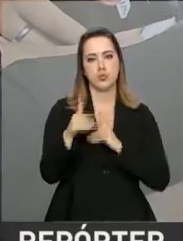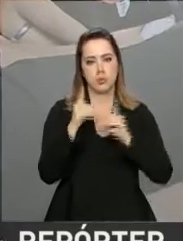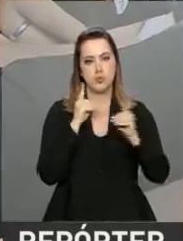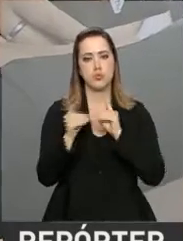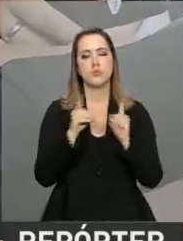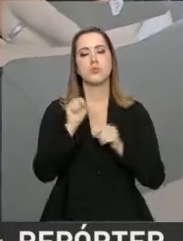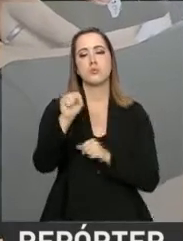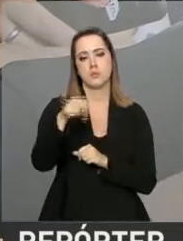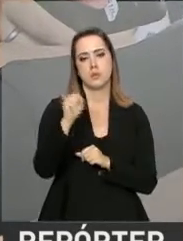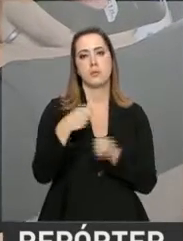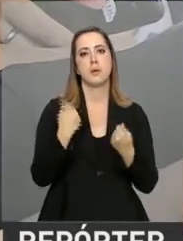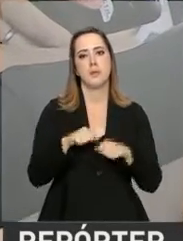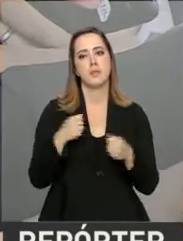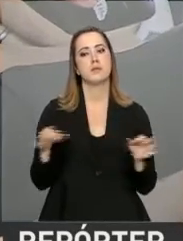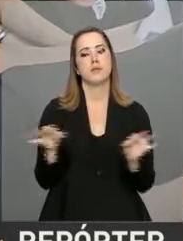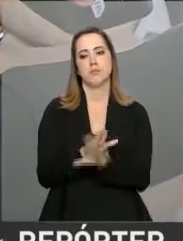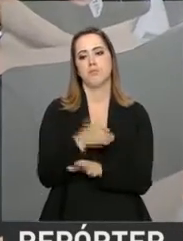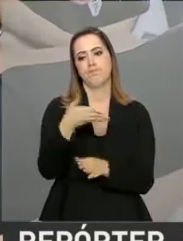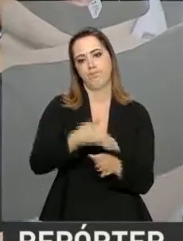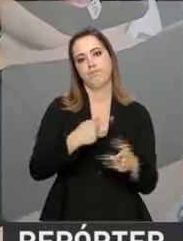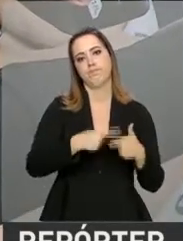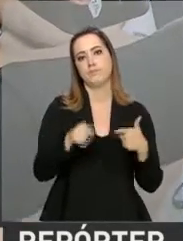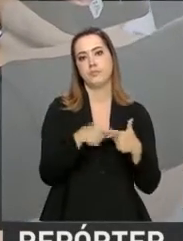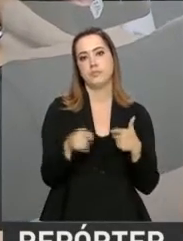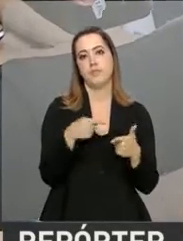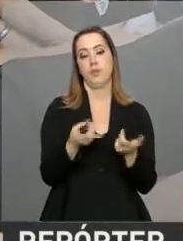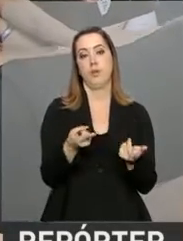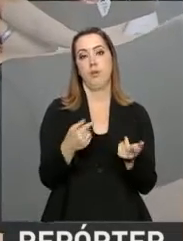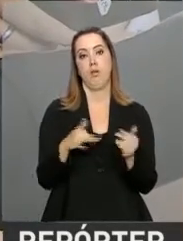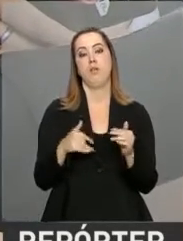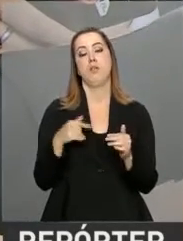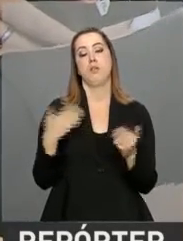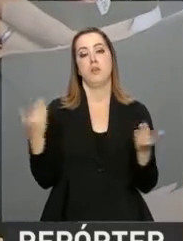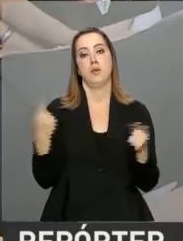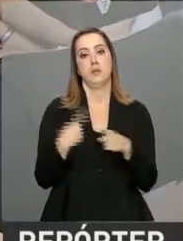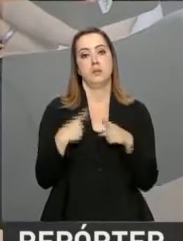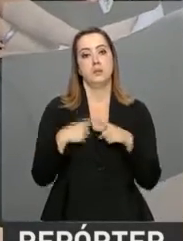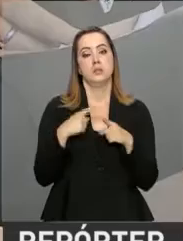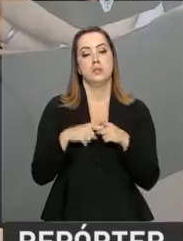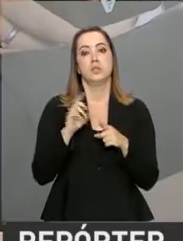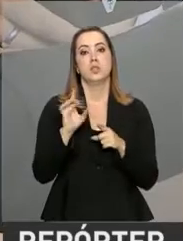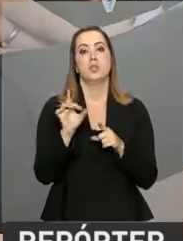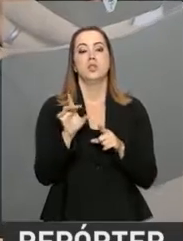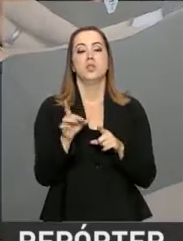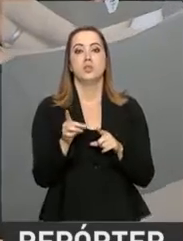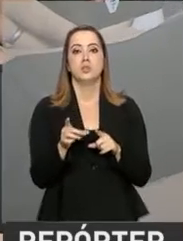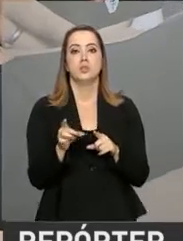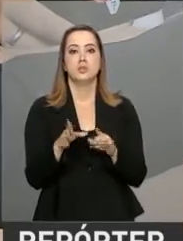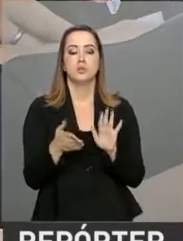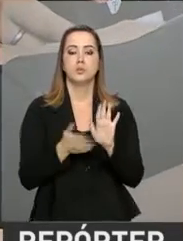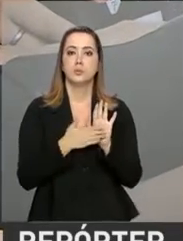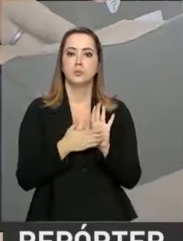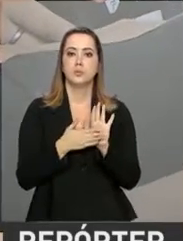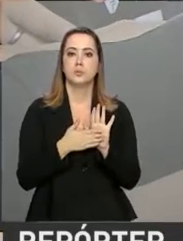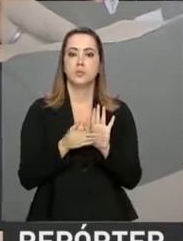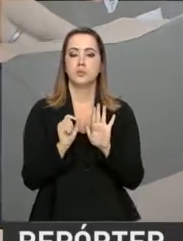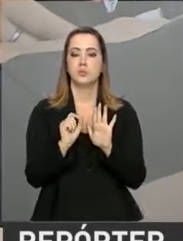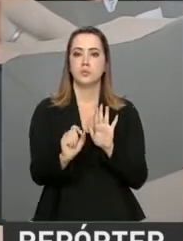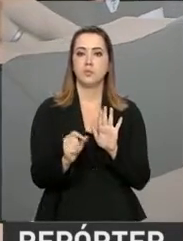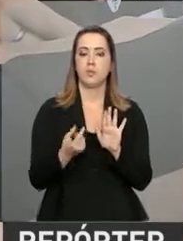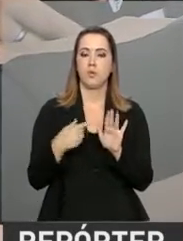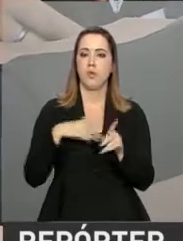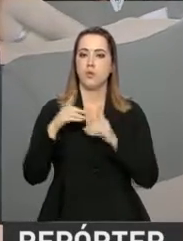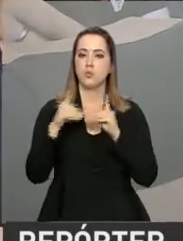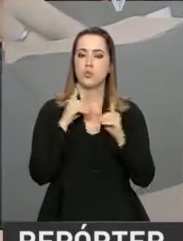esse problema e de resolver porque porque é a mera apresentação das propostas a